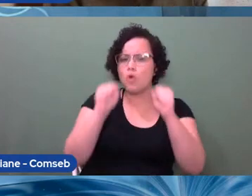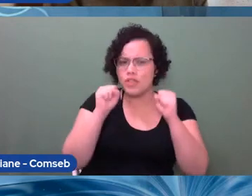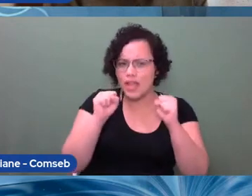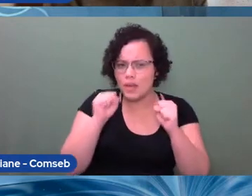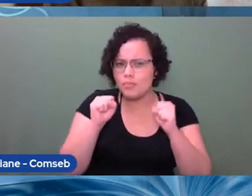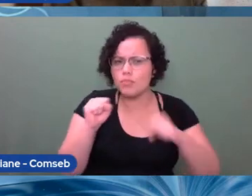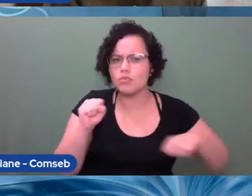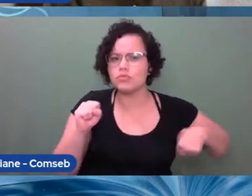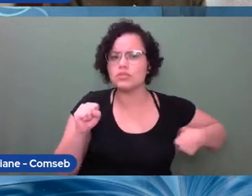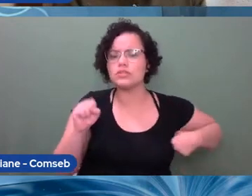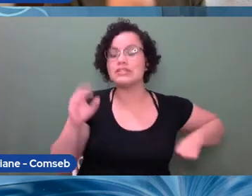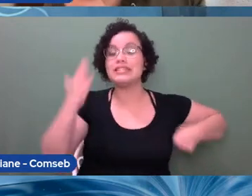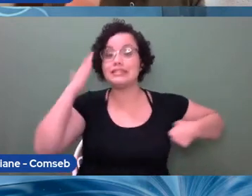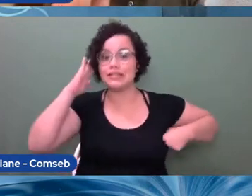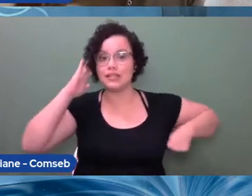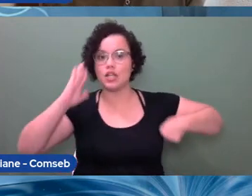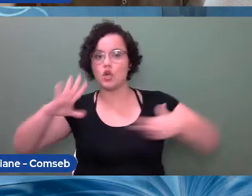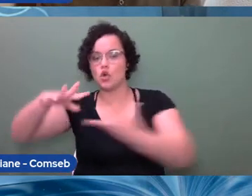Júlio?